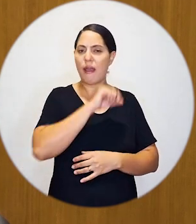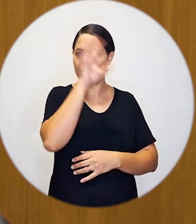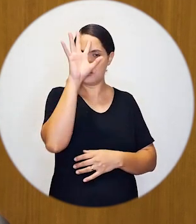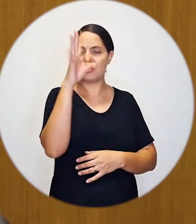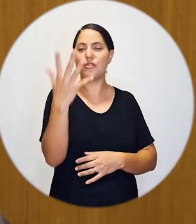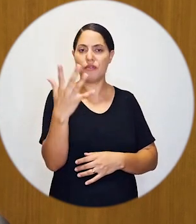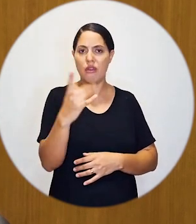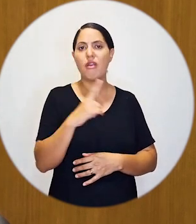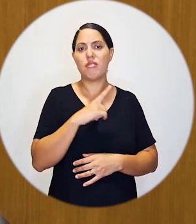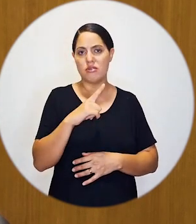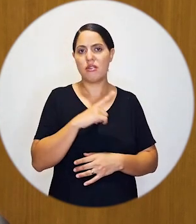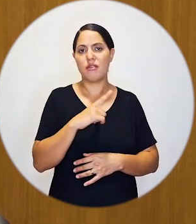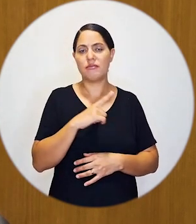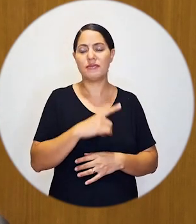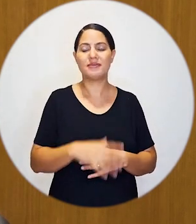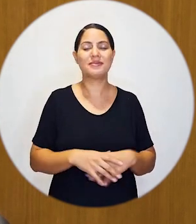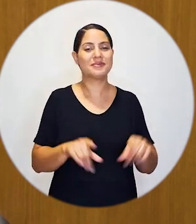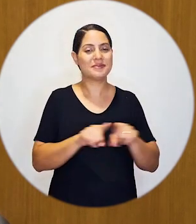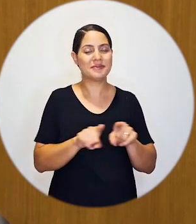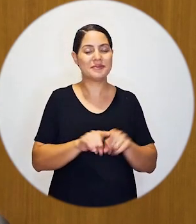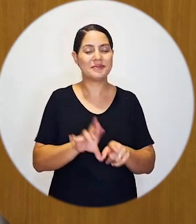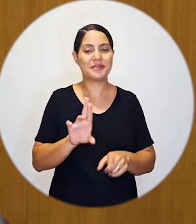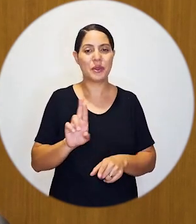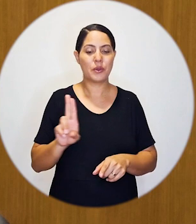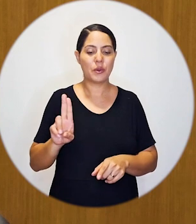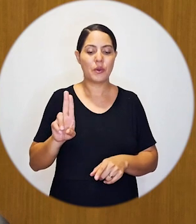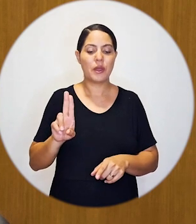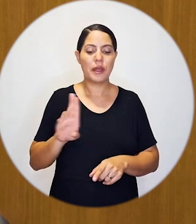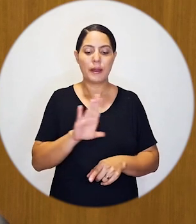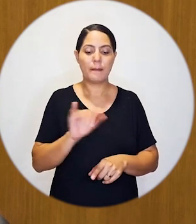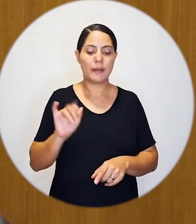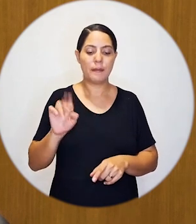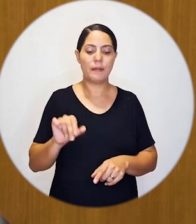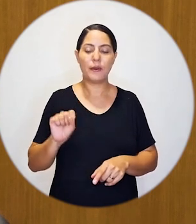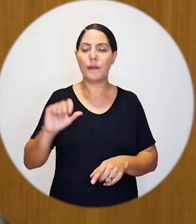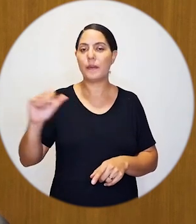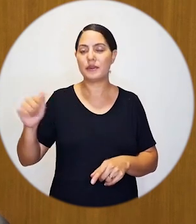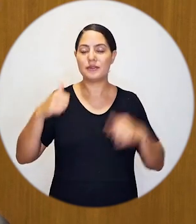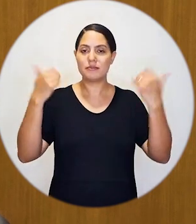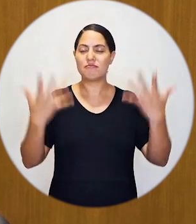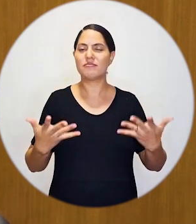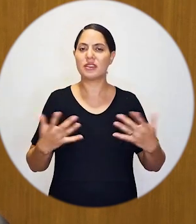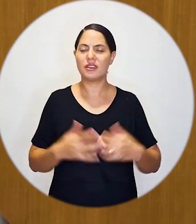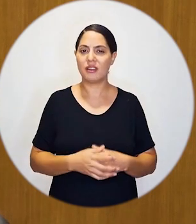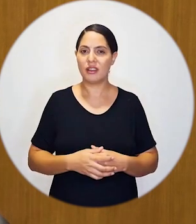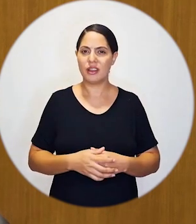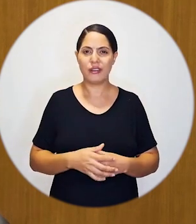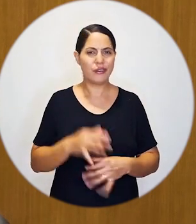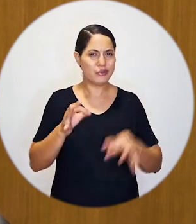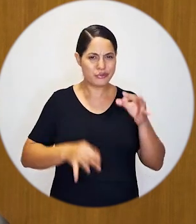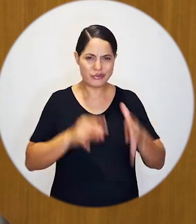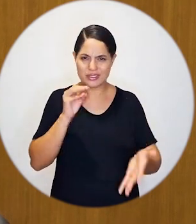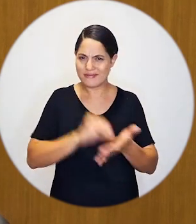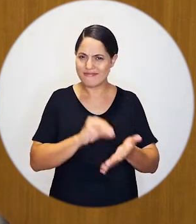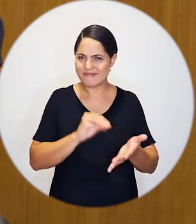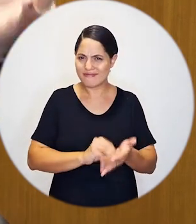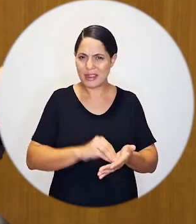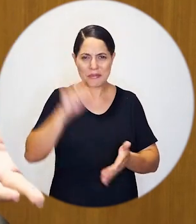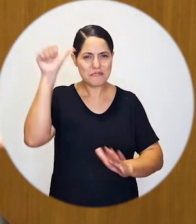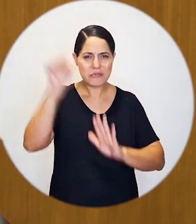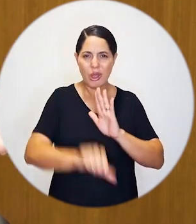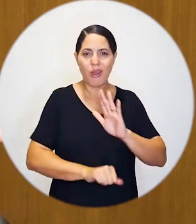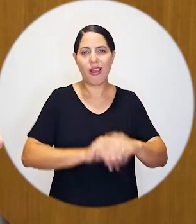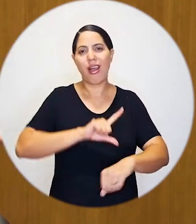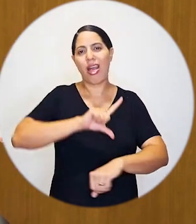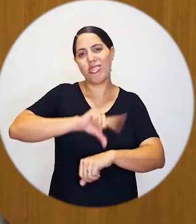rapidez. Mas a gente tem nosso grande Rui Barbosa que fala: a injustiça maior de todas é o atraso. Não adianta uma justiça